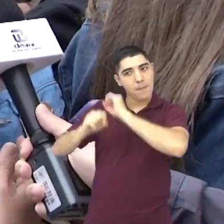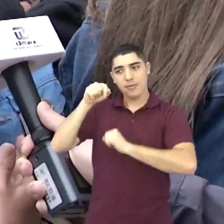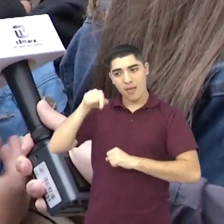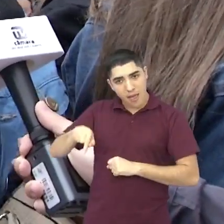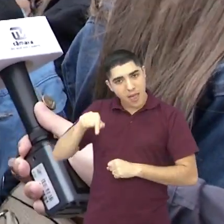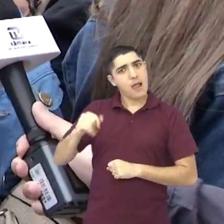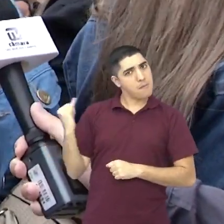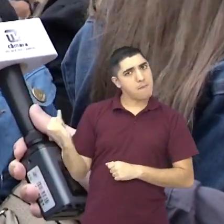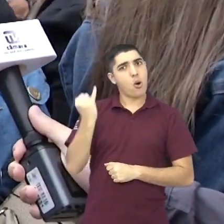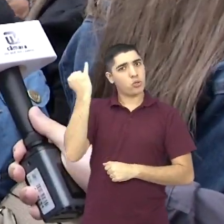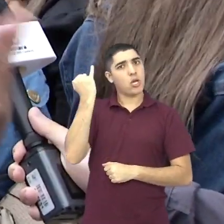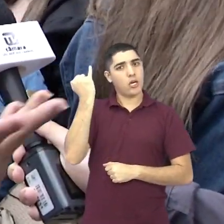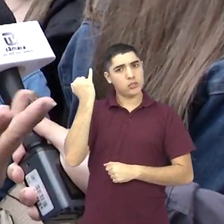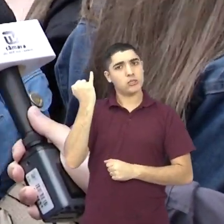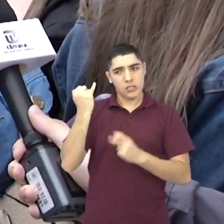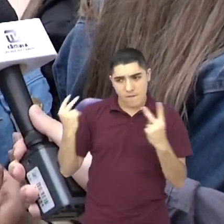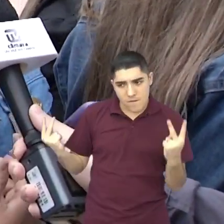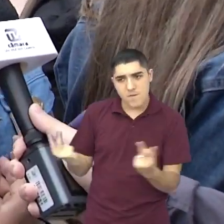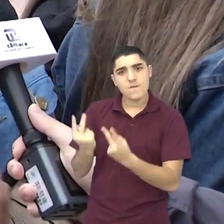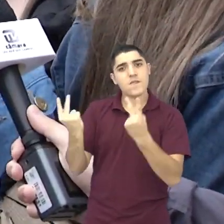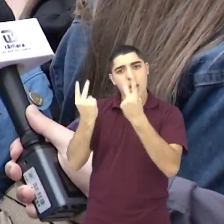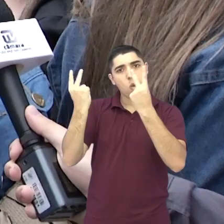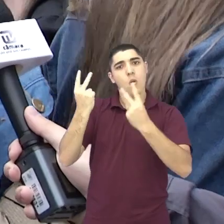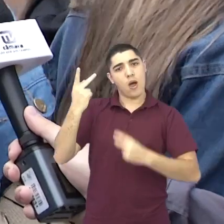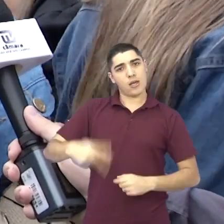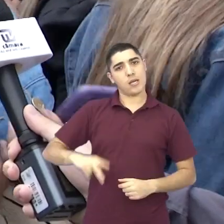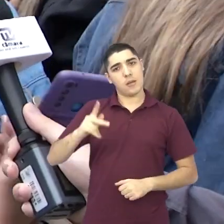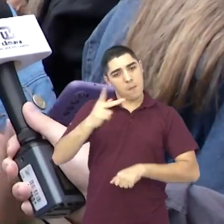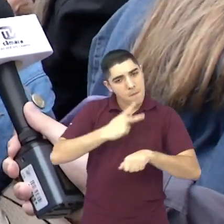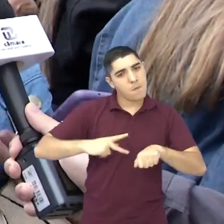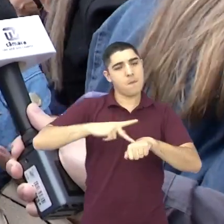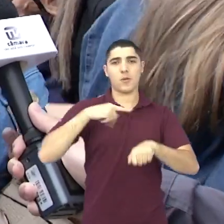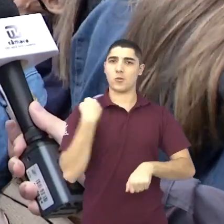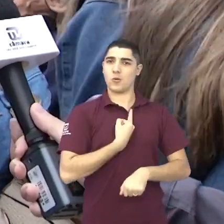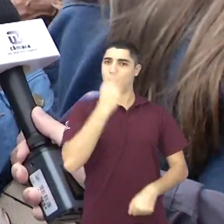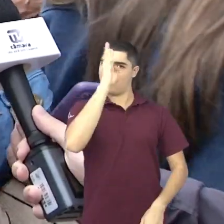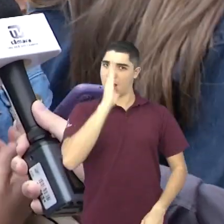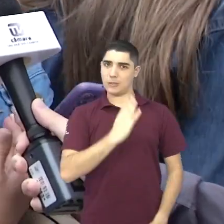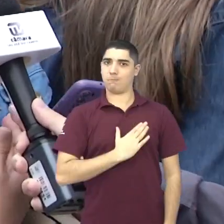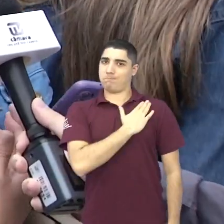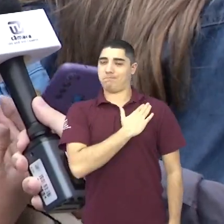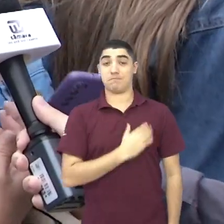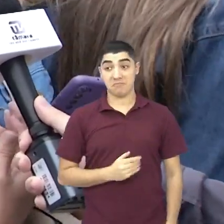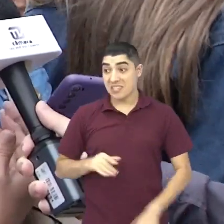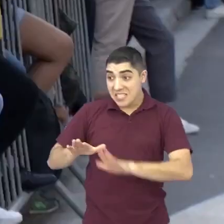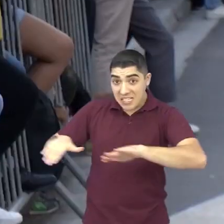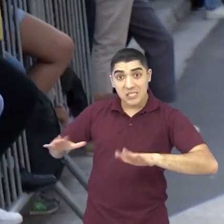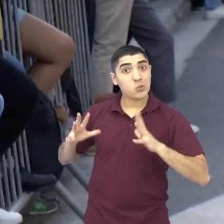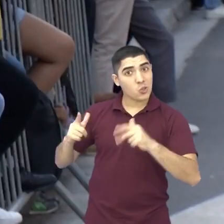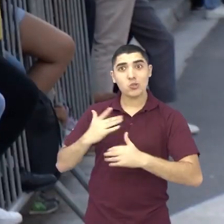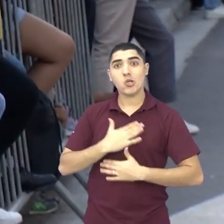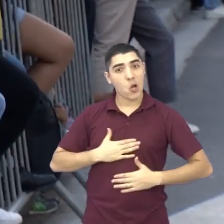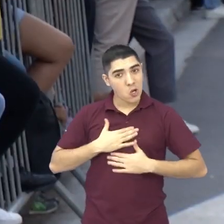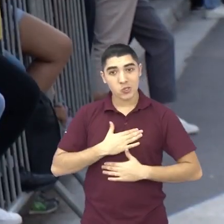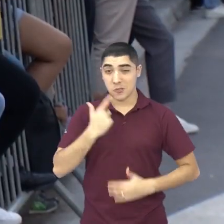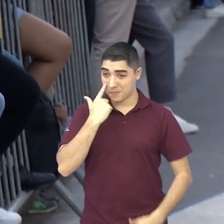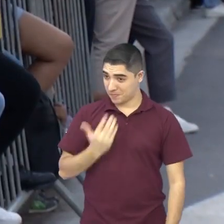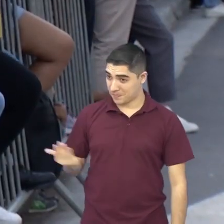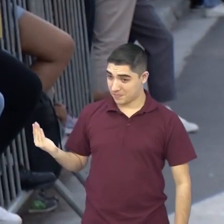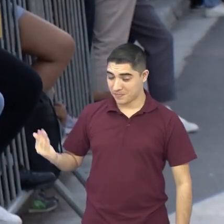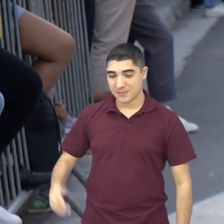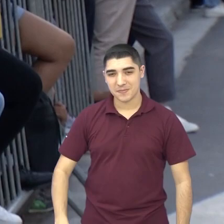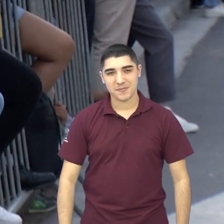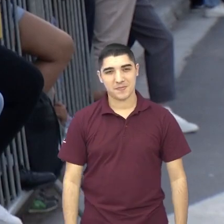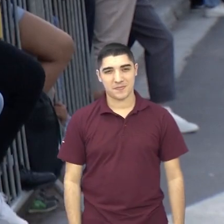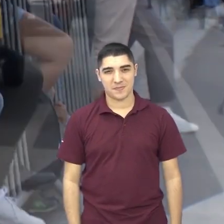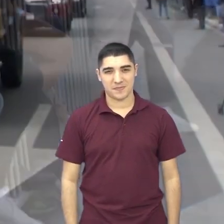pena, né, mostrar para eles desde cedo essa importância da valorização da nossa pátria, né? E as crianças gostaram do que